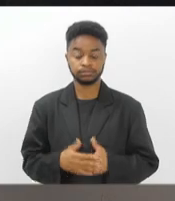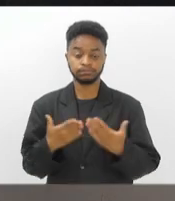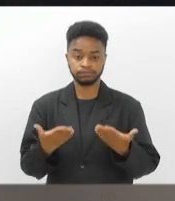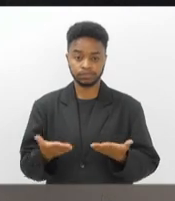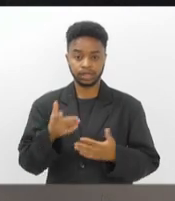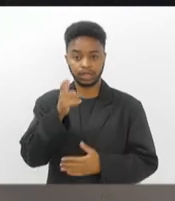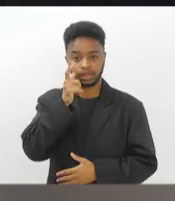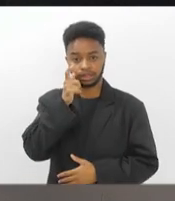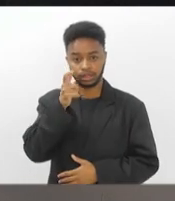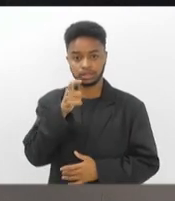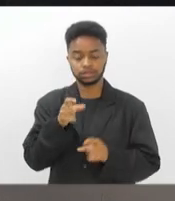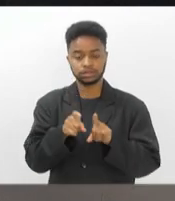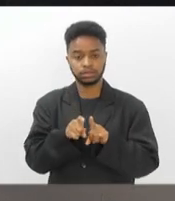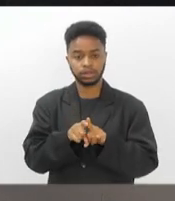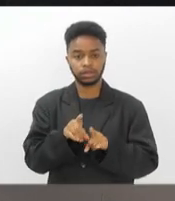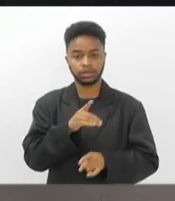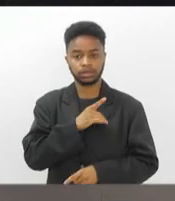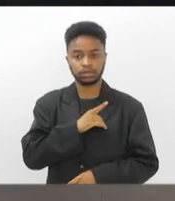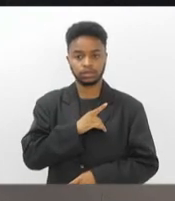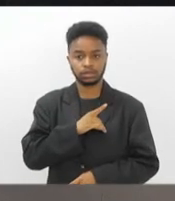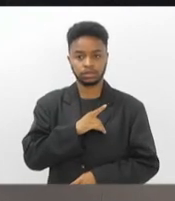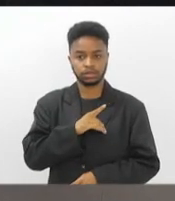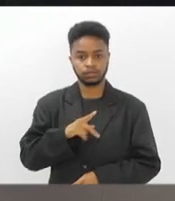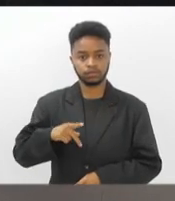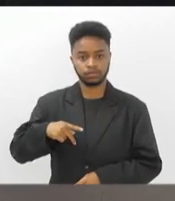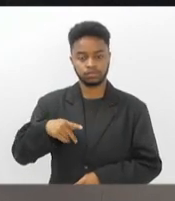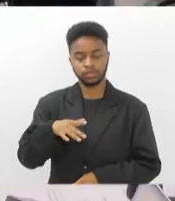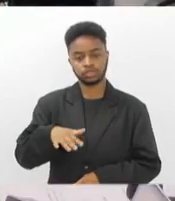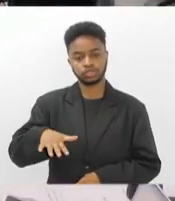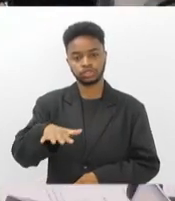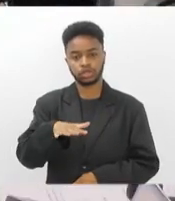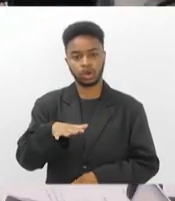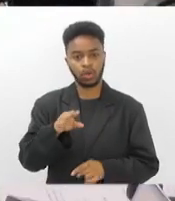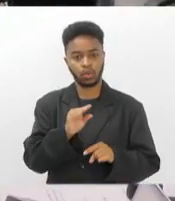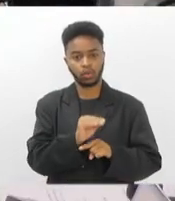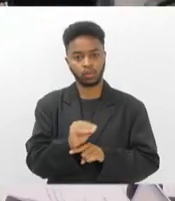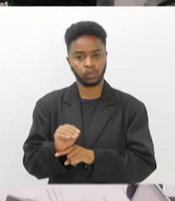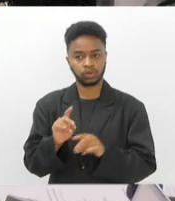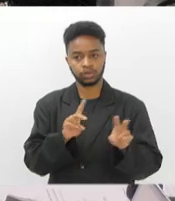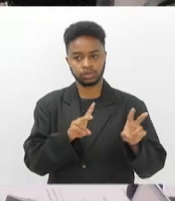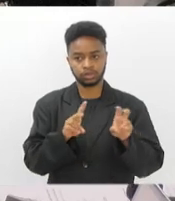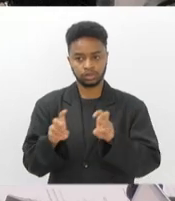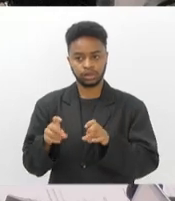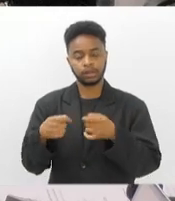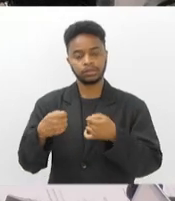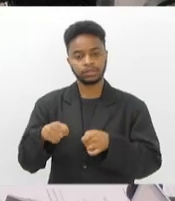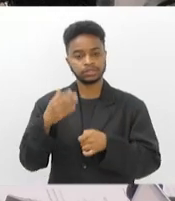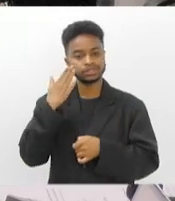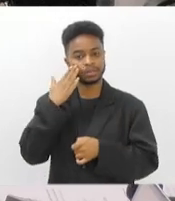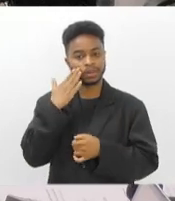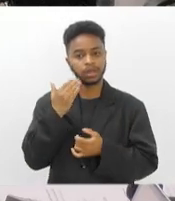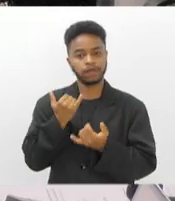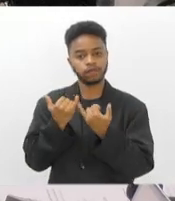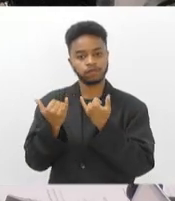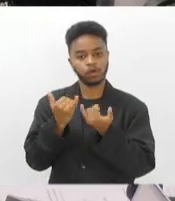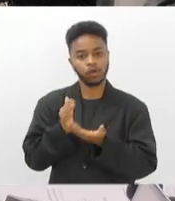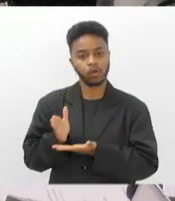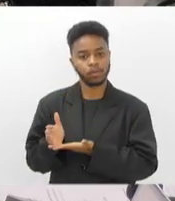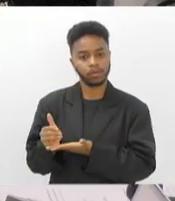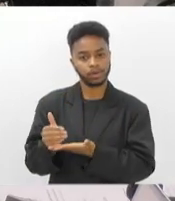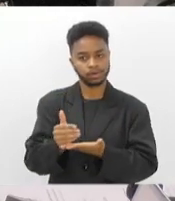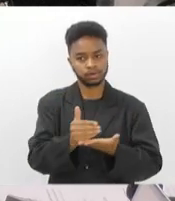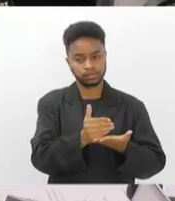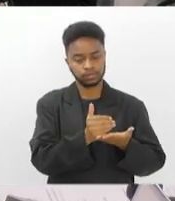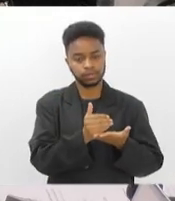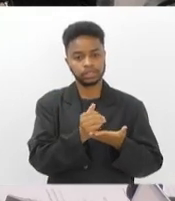interessante que a defensora geral que cuida dessa parte tivesse munida dos dados que que foram